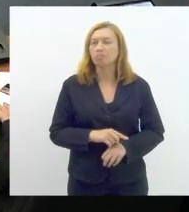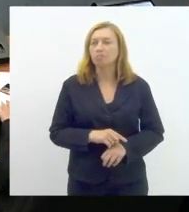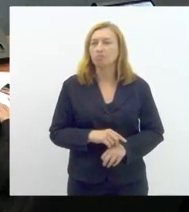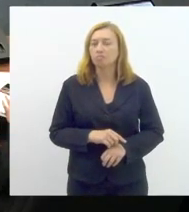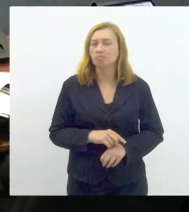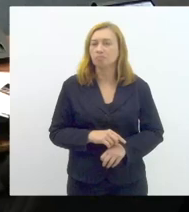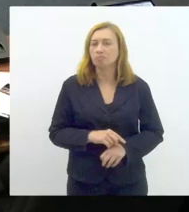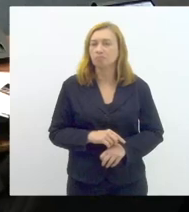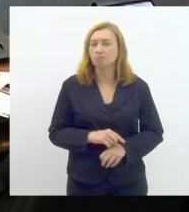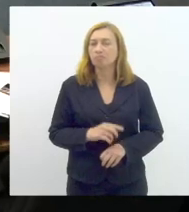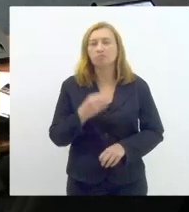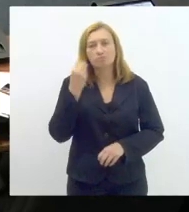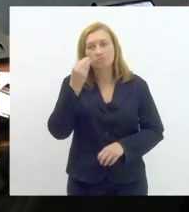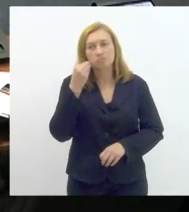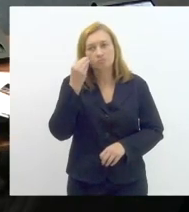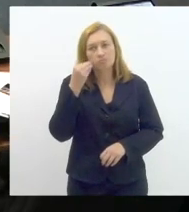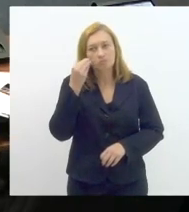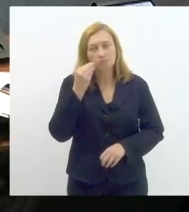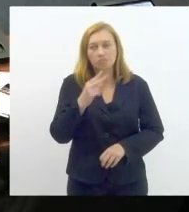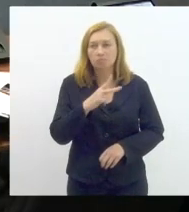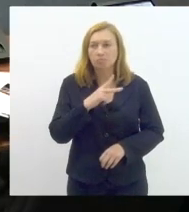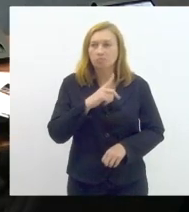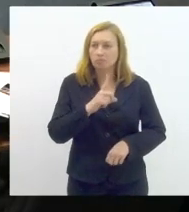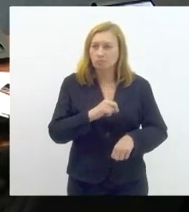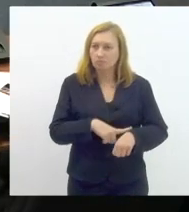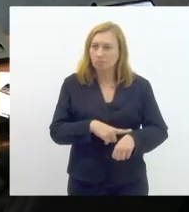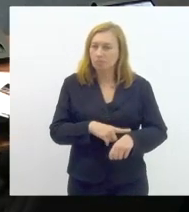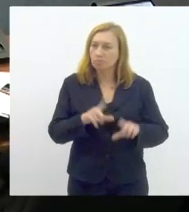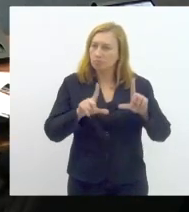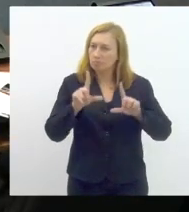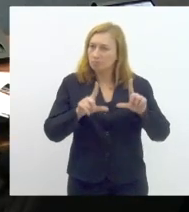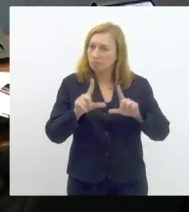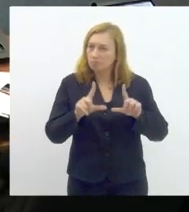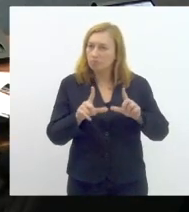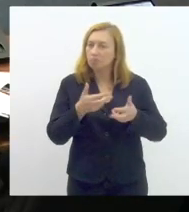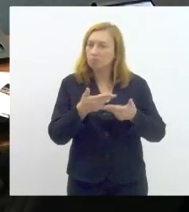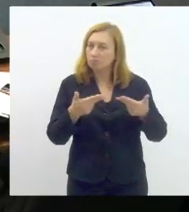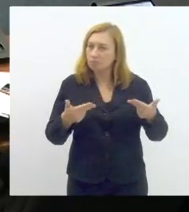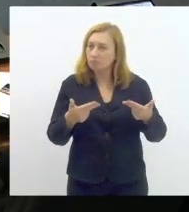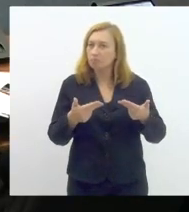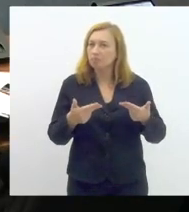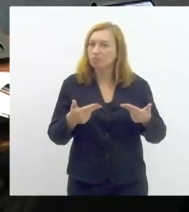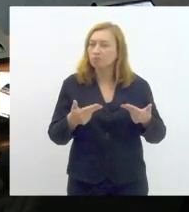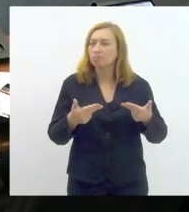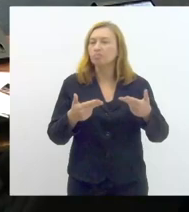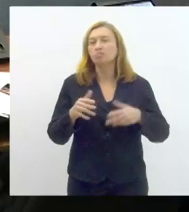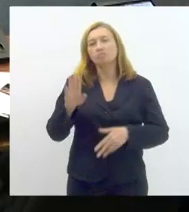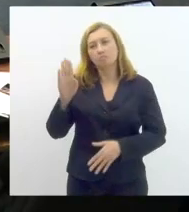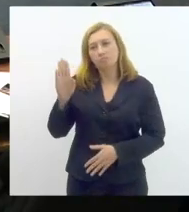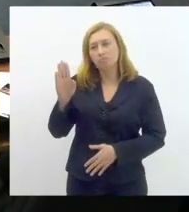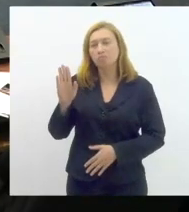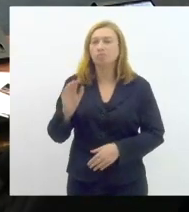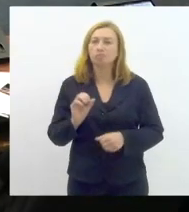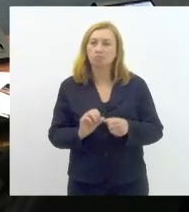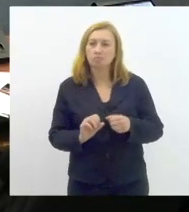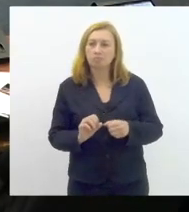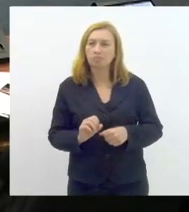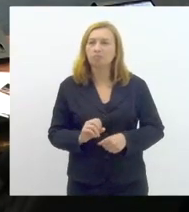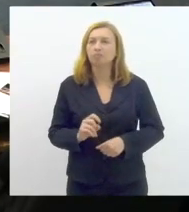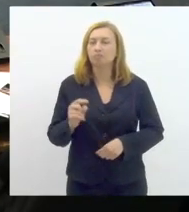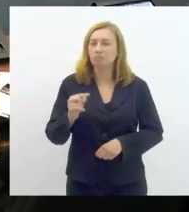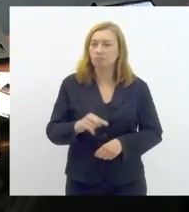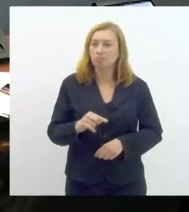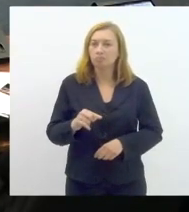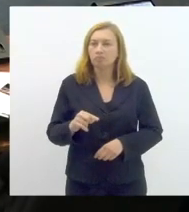uma experiência do próprio tempo de TV, porque uma das coisas que o candidato faz, que no caso aqui é